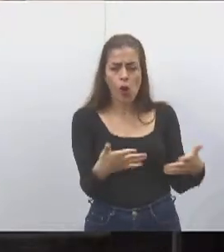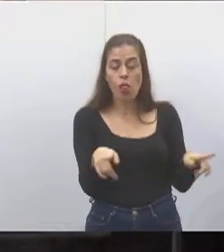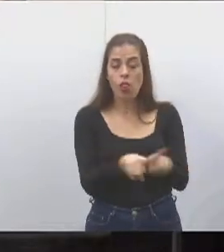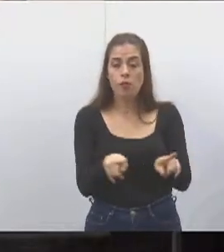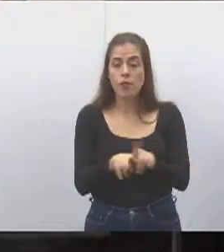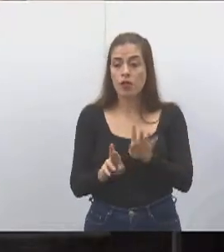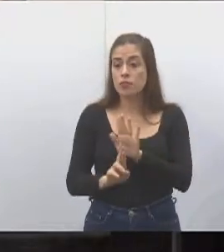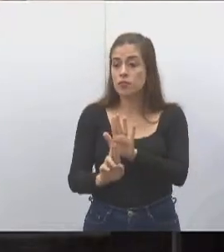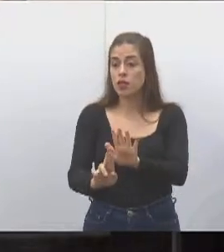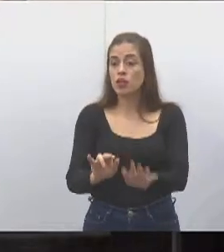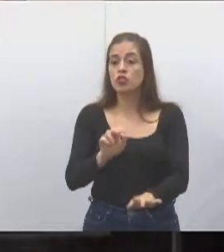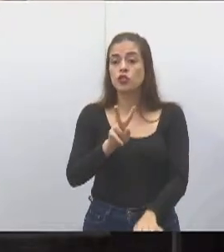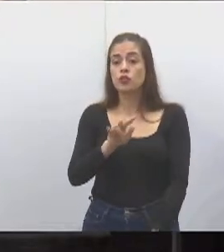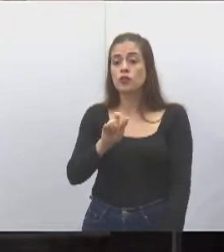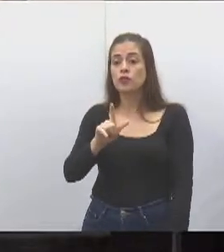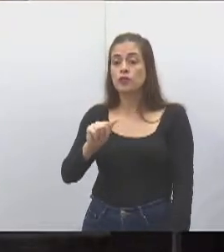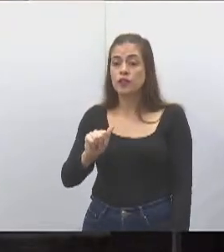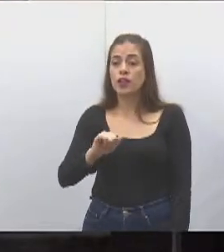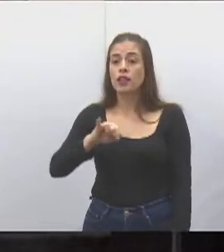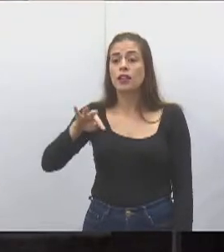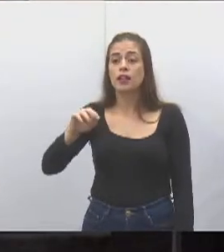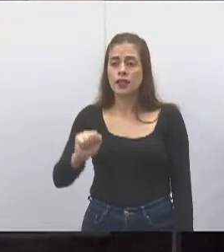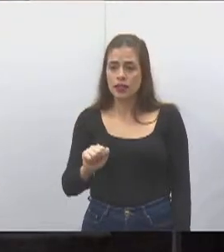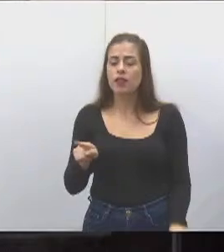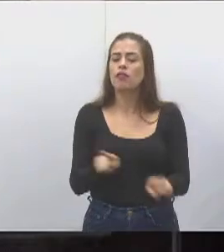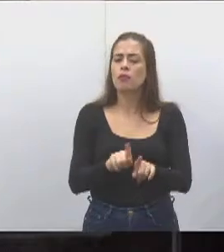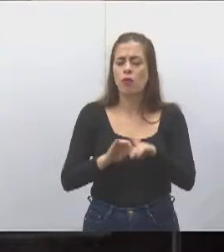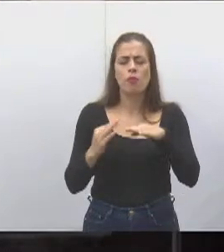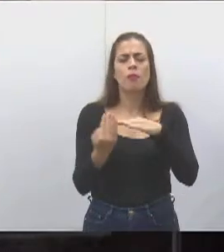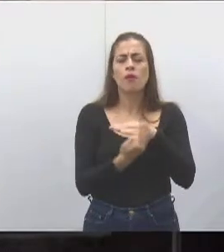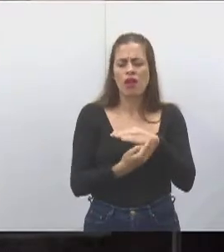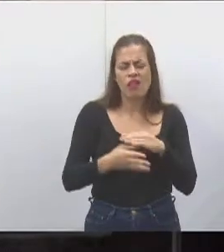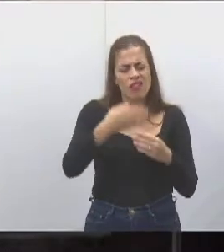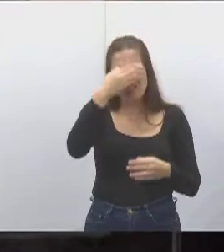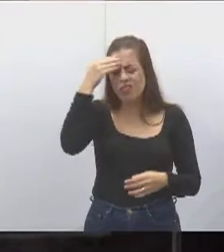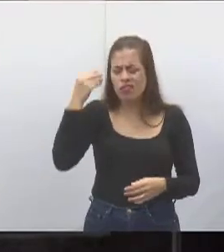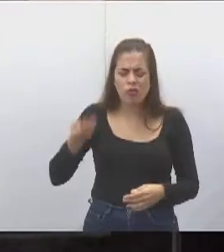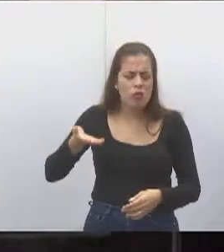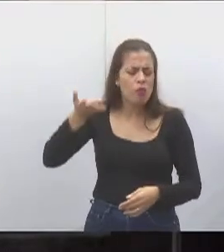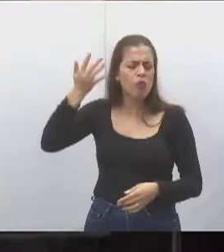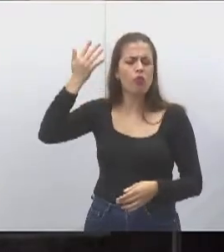Ita. É um bairro que realmente tem sido esquecido nos últimos anos e que precisa de mais atenção.